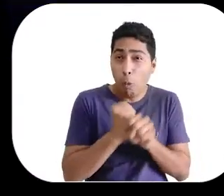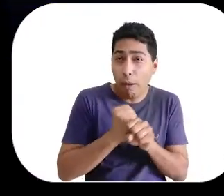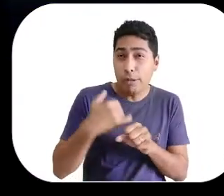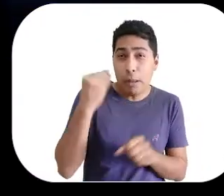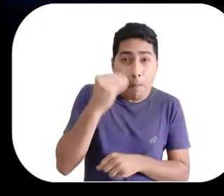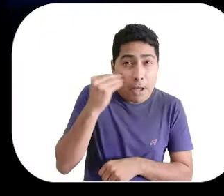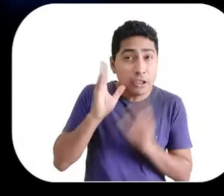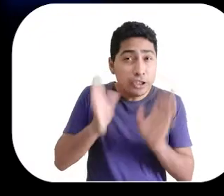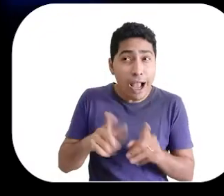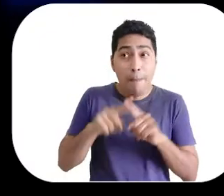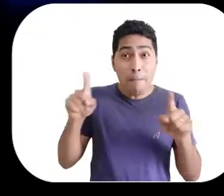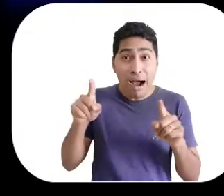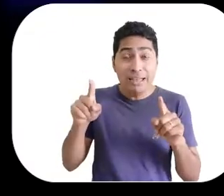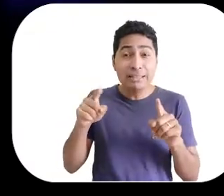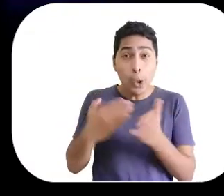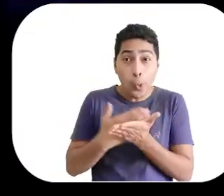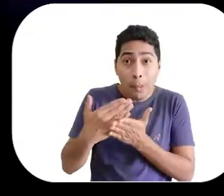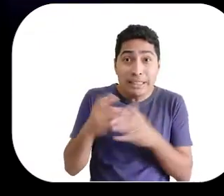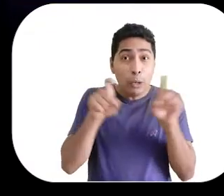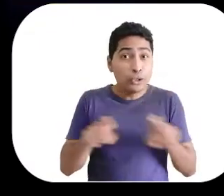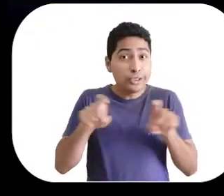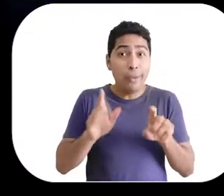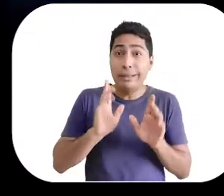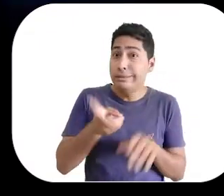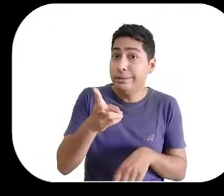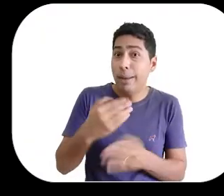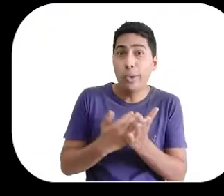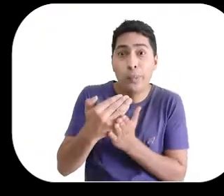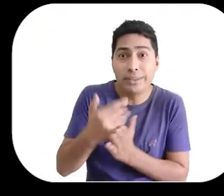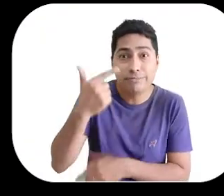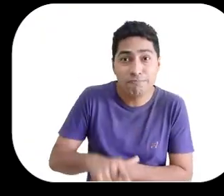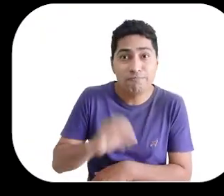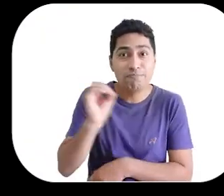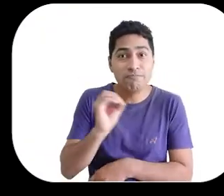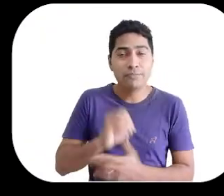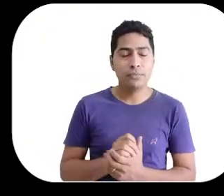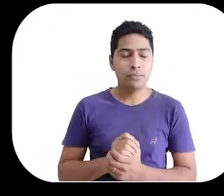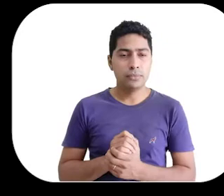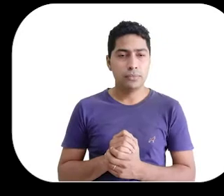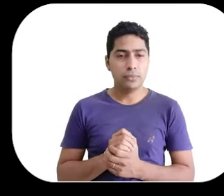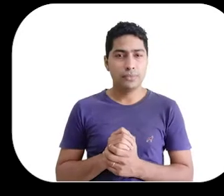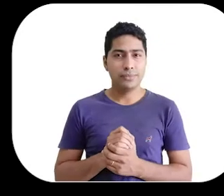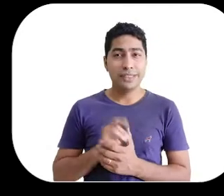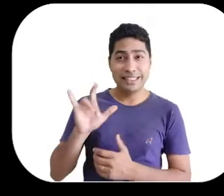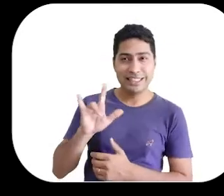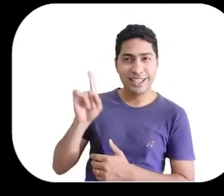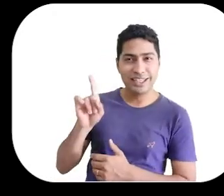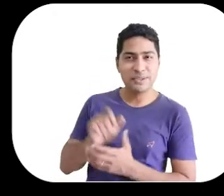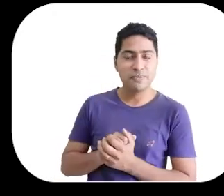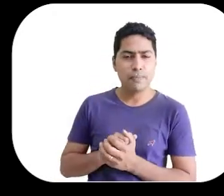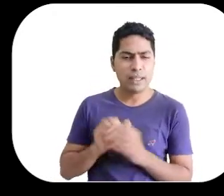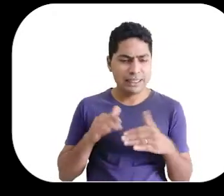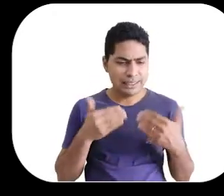experiência, fazer coisas pelo virtual, pelo digital, é sempre um recomeço. Será que isso